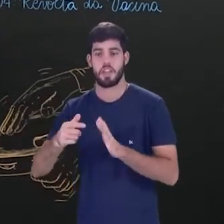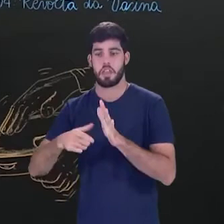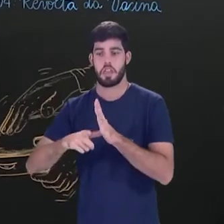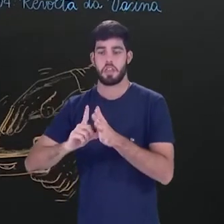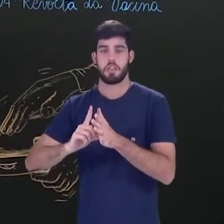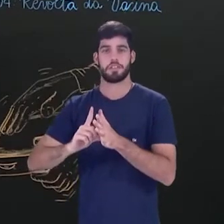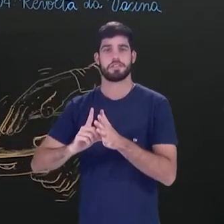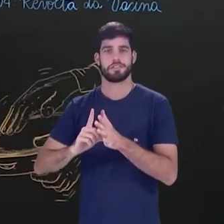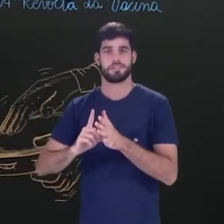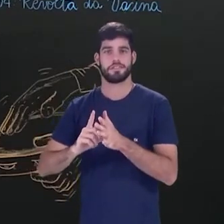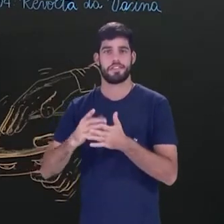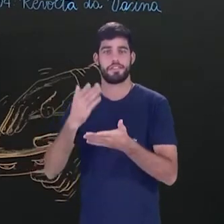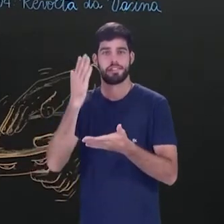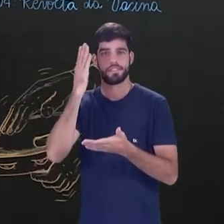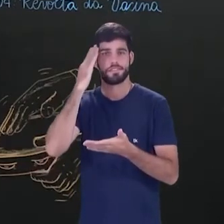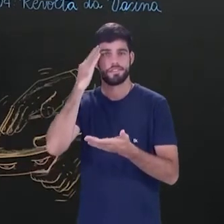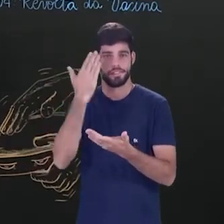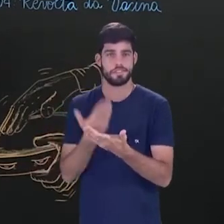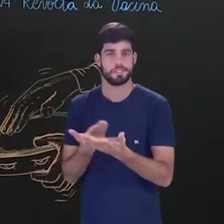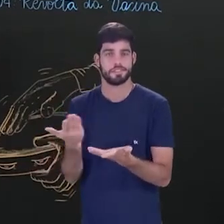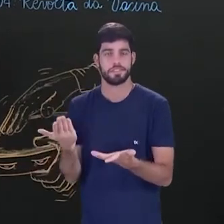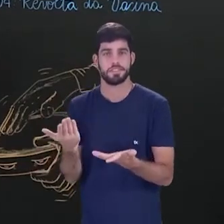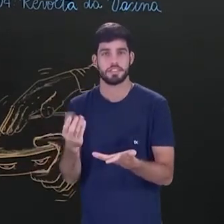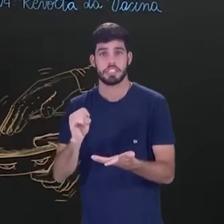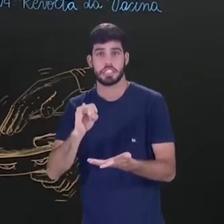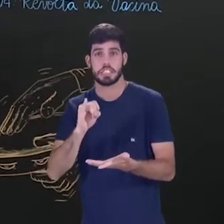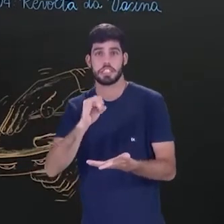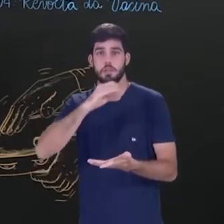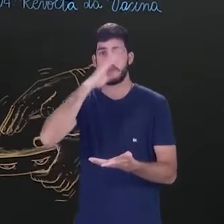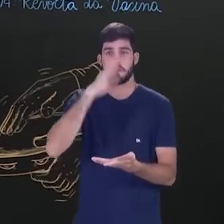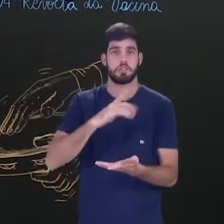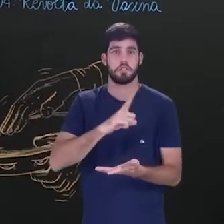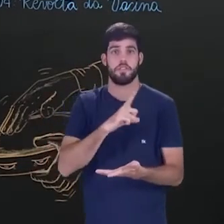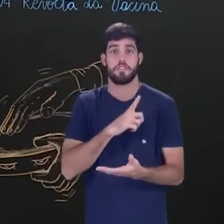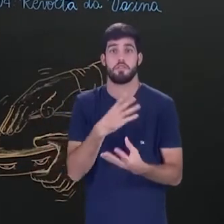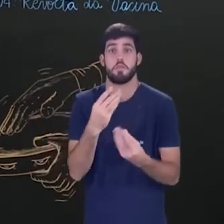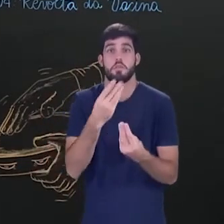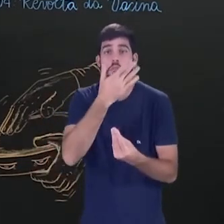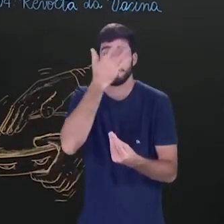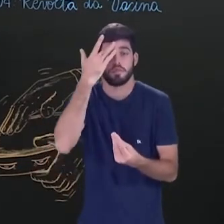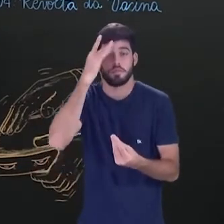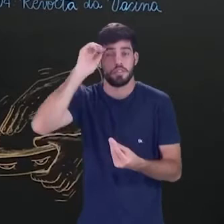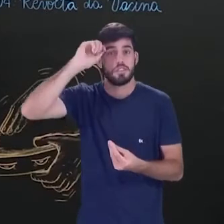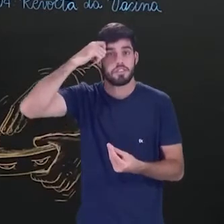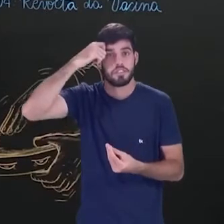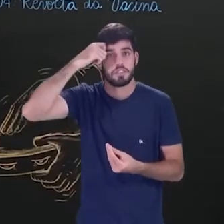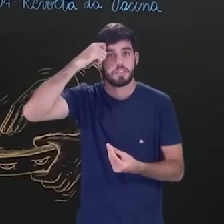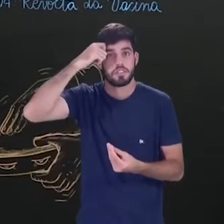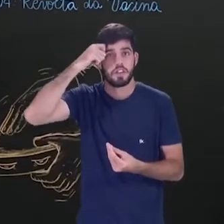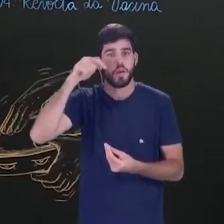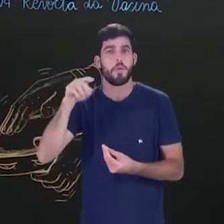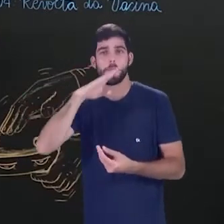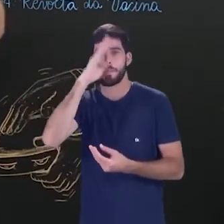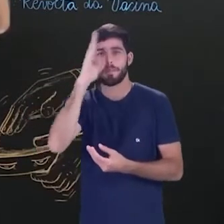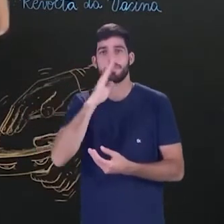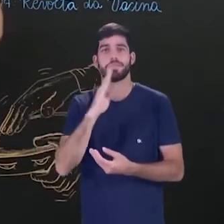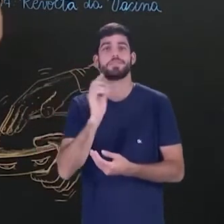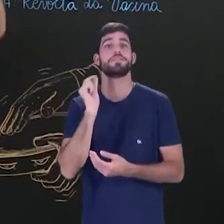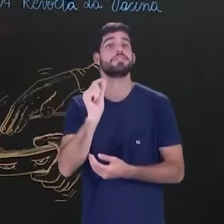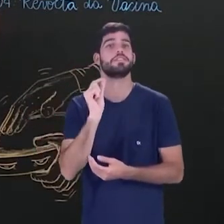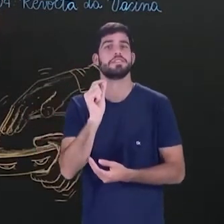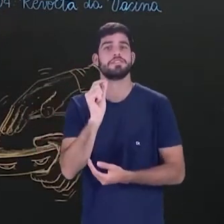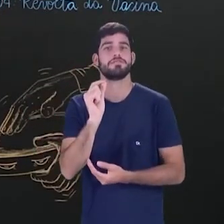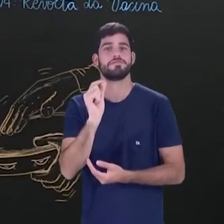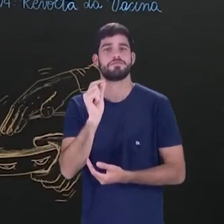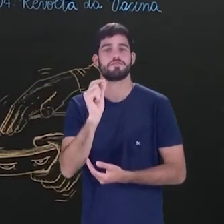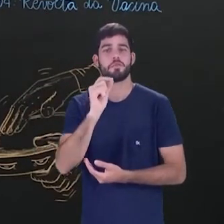atrasadas, acreditavam dessa forma. E se o Brasil tivesse muitos mulatos, morenos e negros, o Brasil seria também um